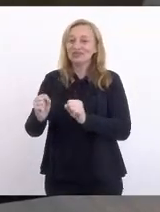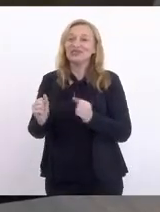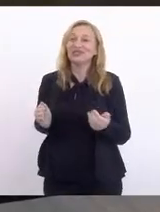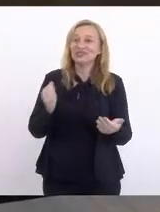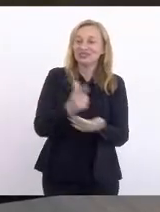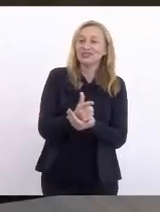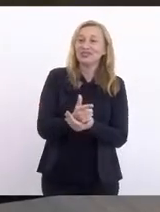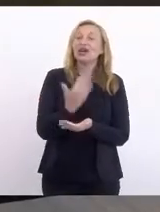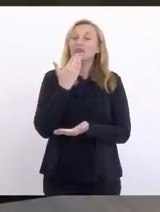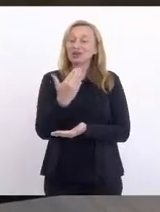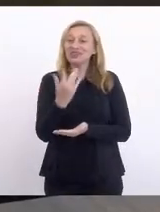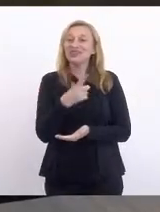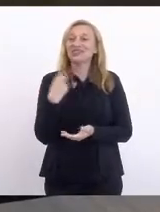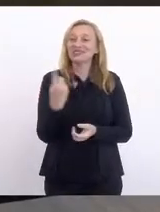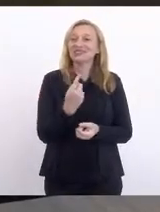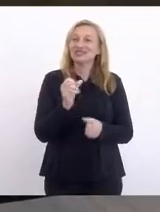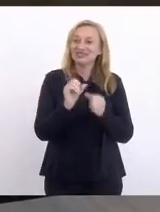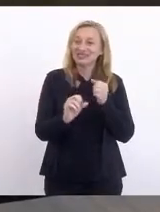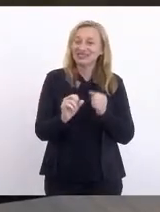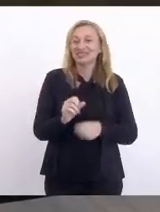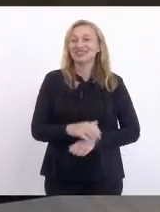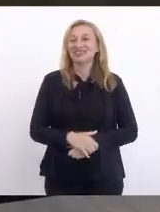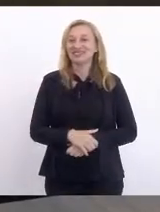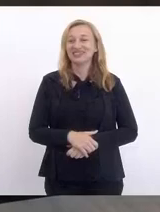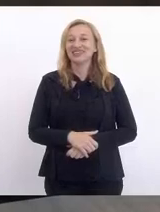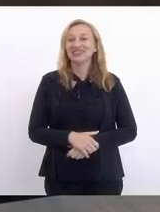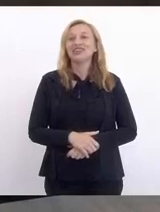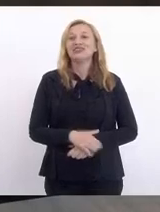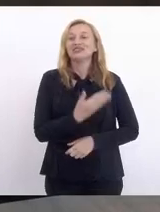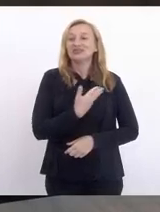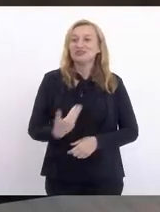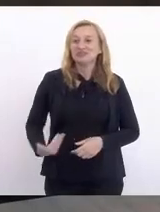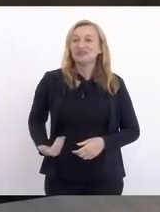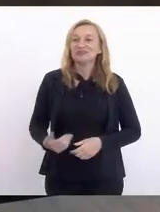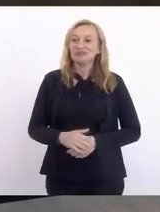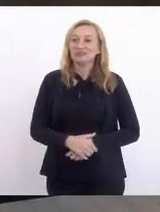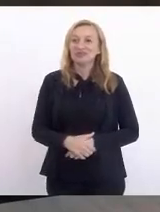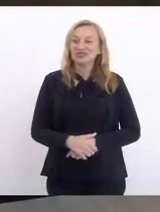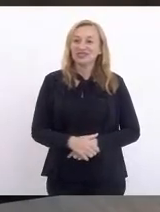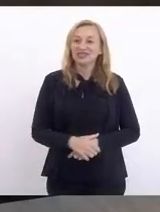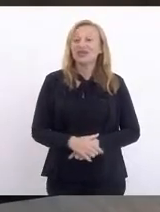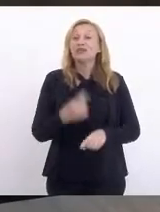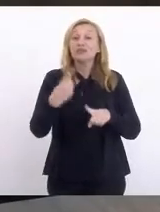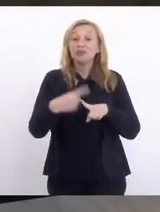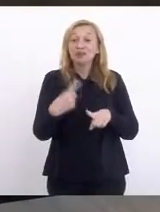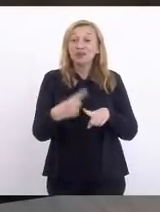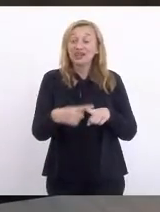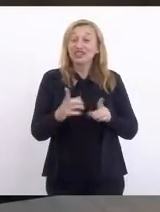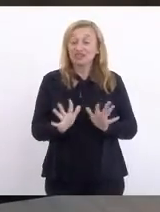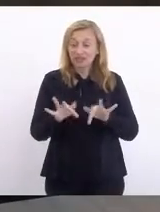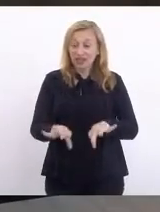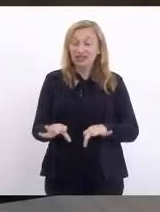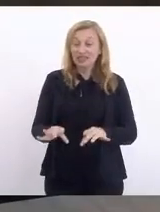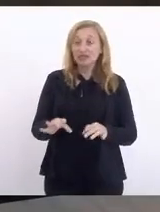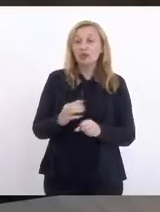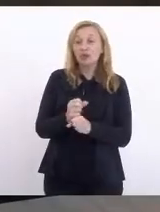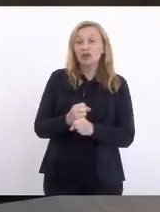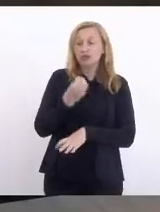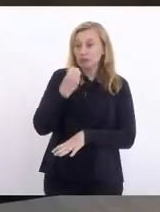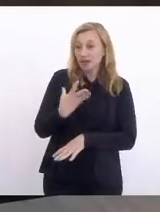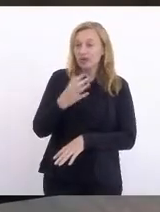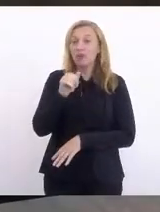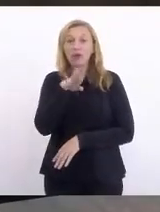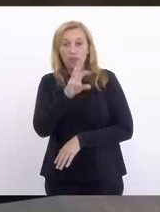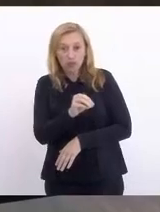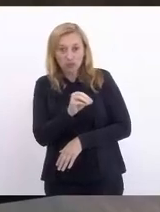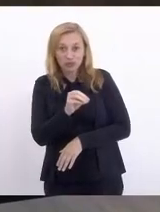essa é uma sugestão que a gente faz que a gente mantém no governo é porque a gente está chorando muito bem com